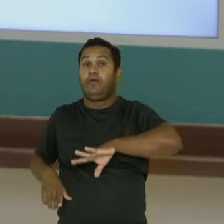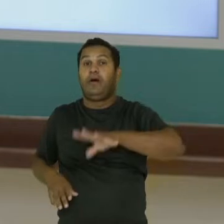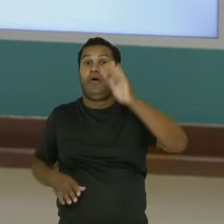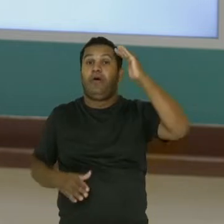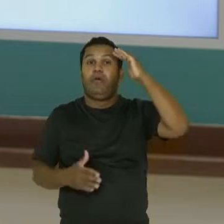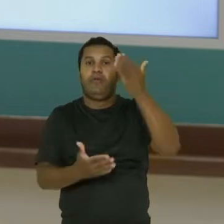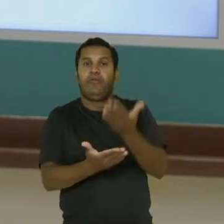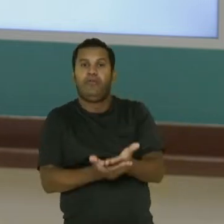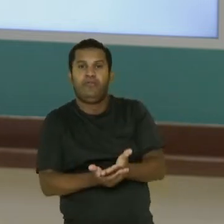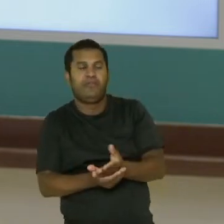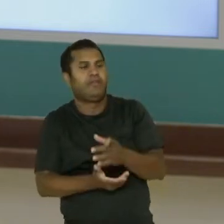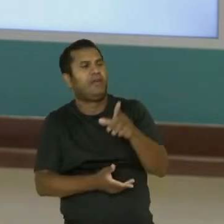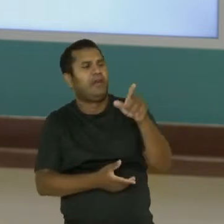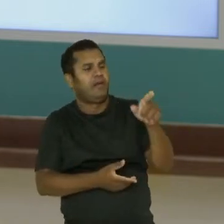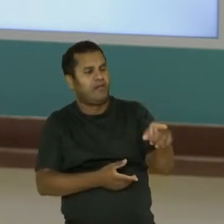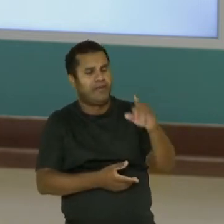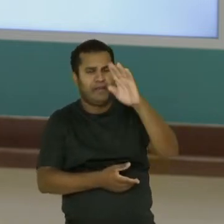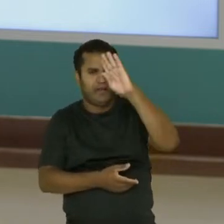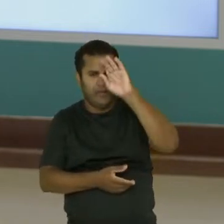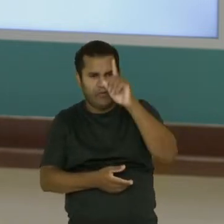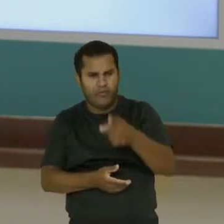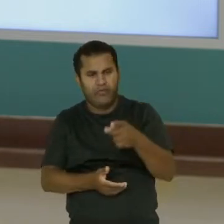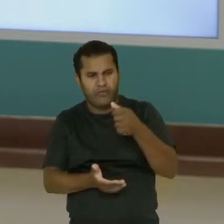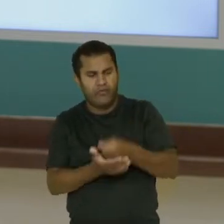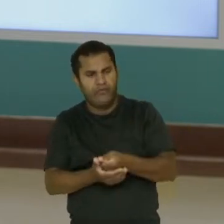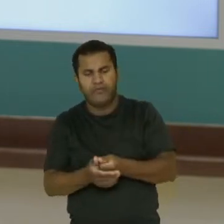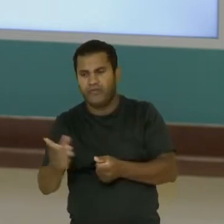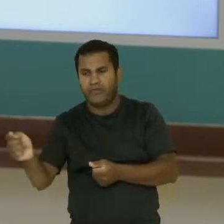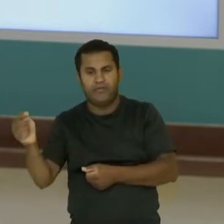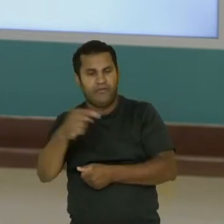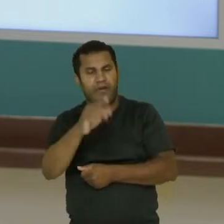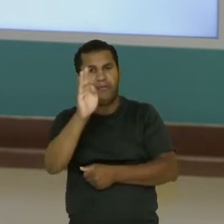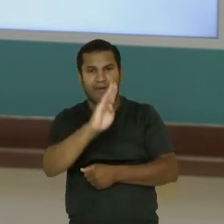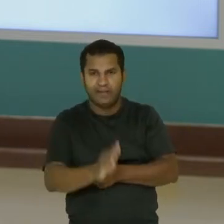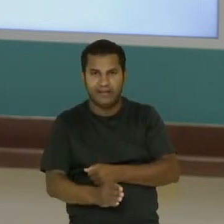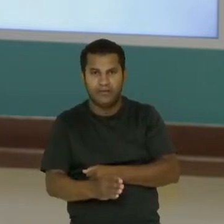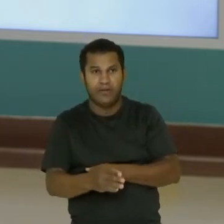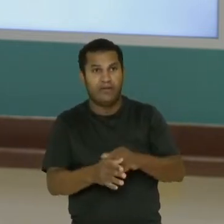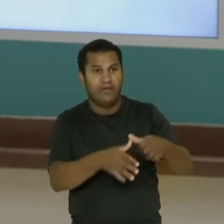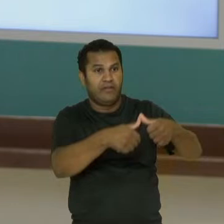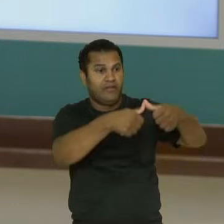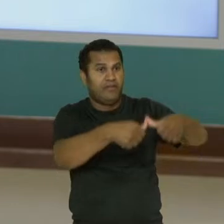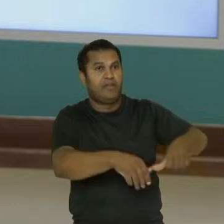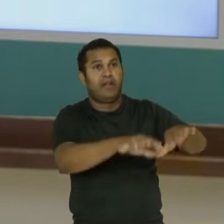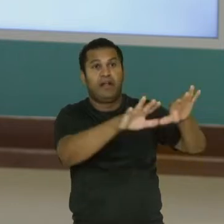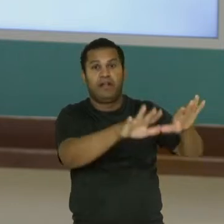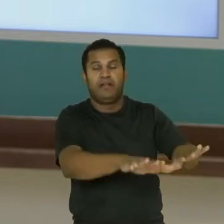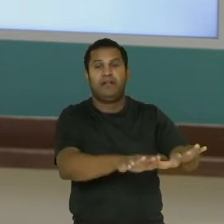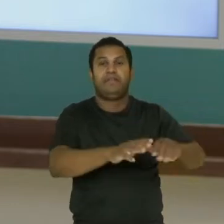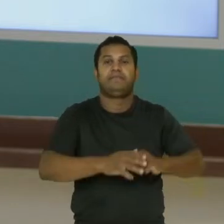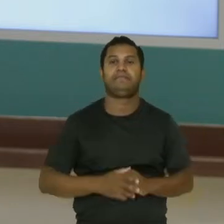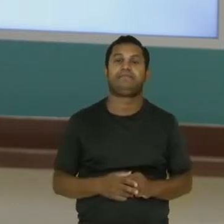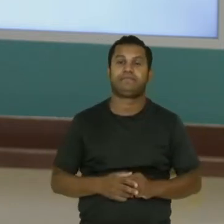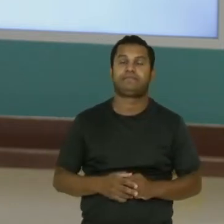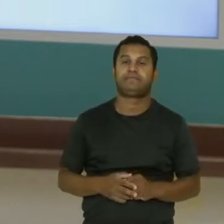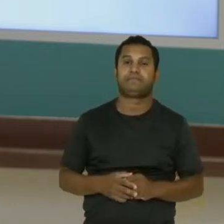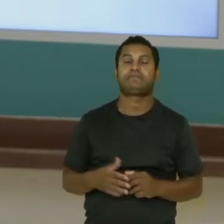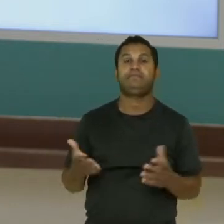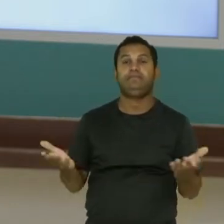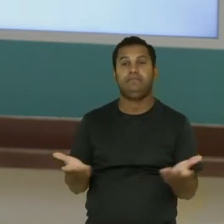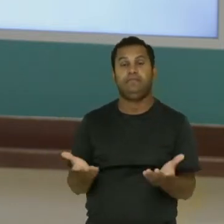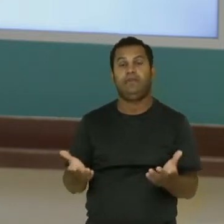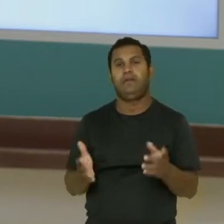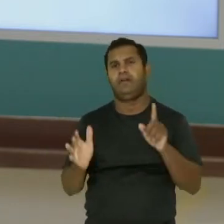Então, podemos dizer que foi a primeira divisão, né, a primeira regionalização ali do território brasileiro. E aí uma atividadezinha para